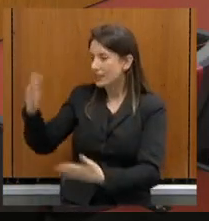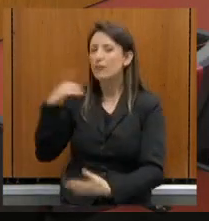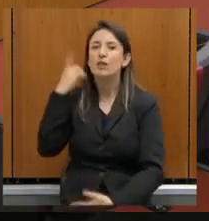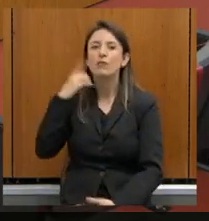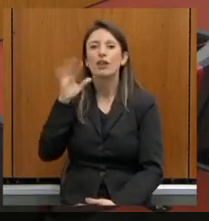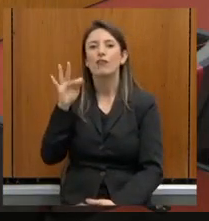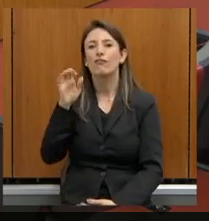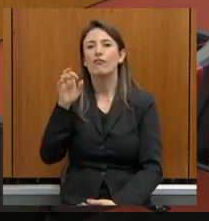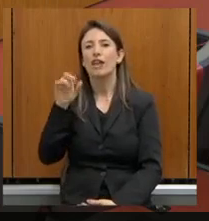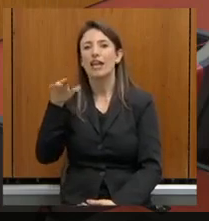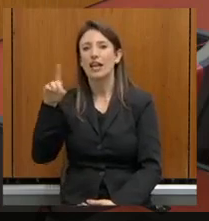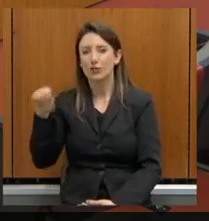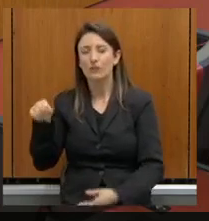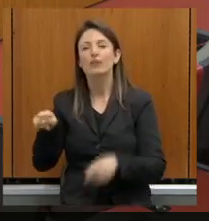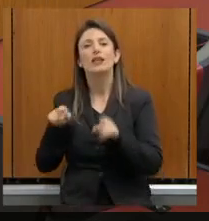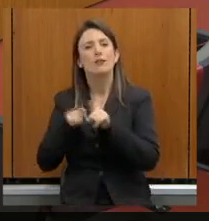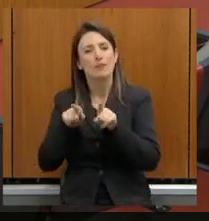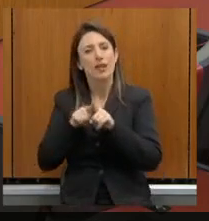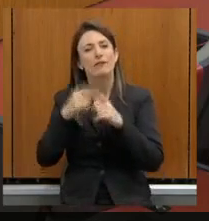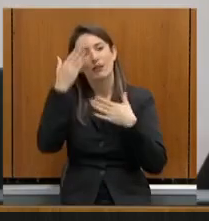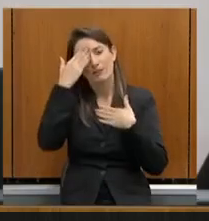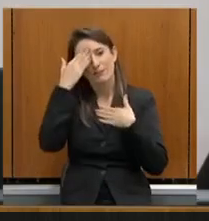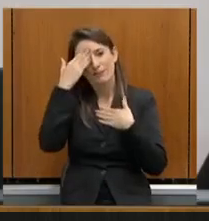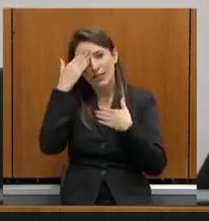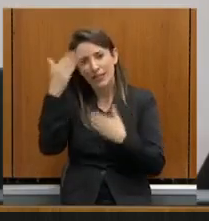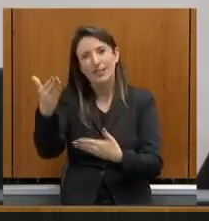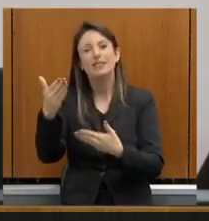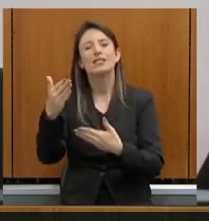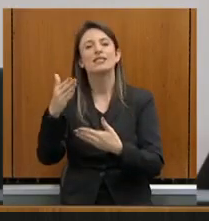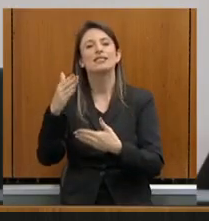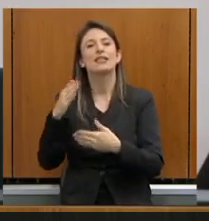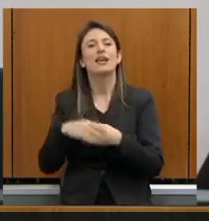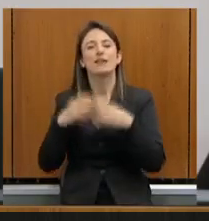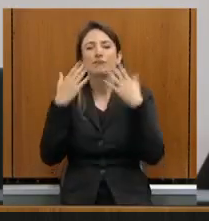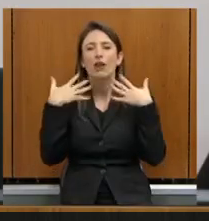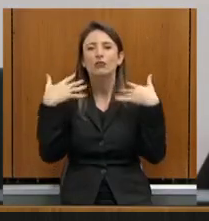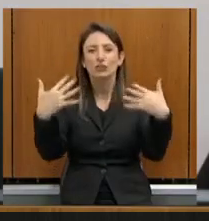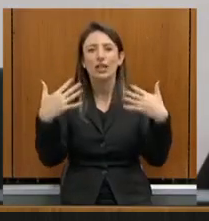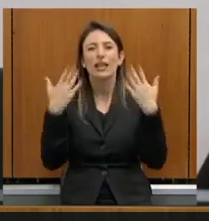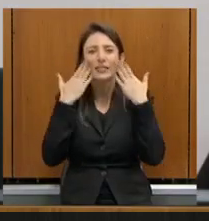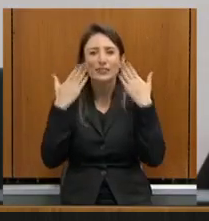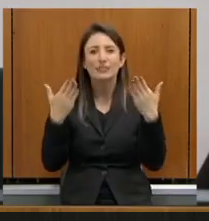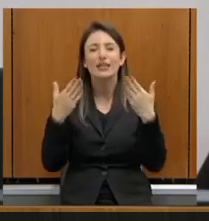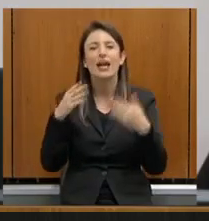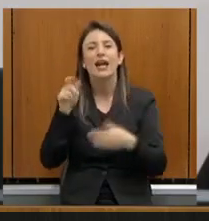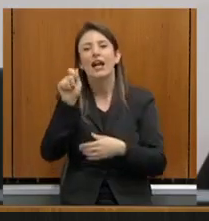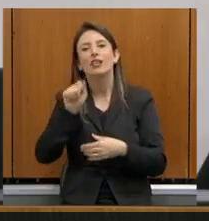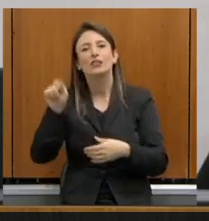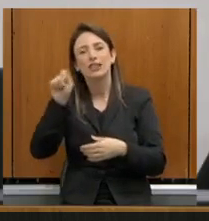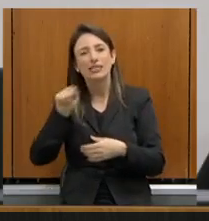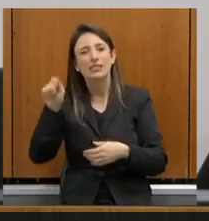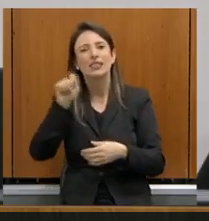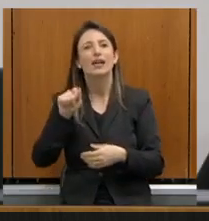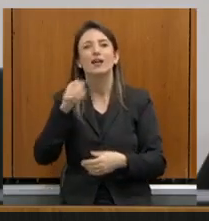agradecer também a audiência do presidente da associação do coral lírico Leandro Braga,